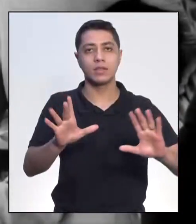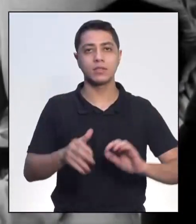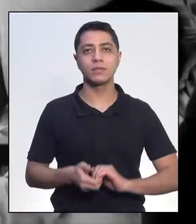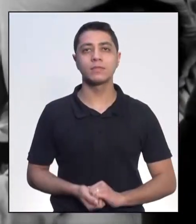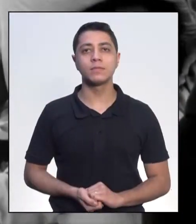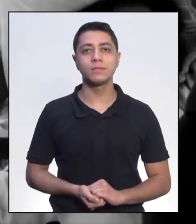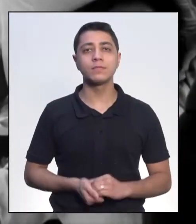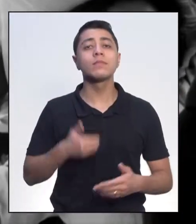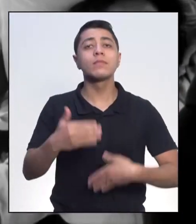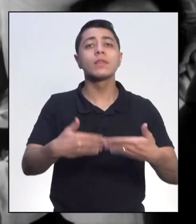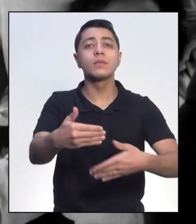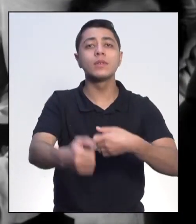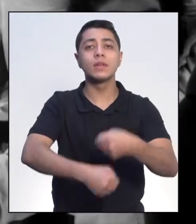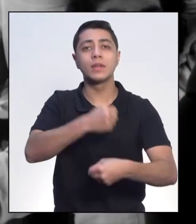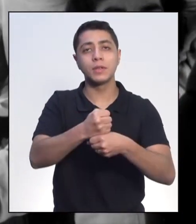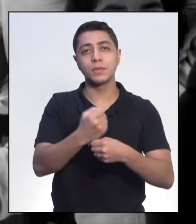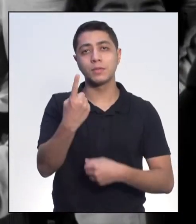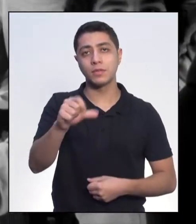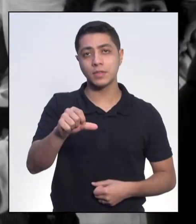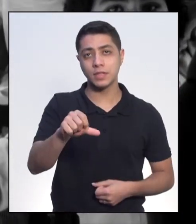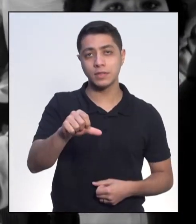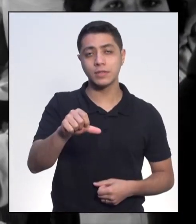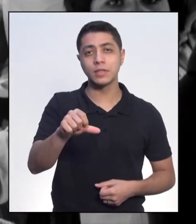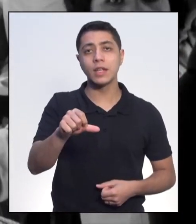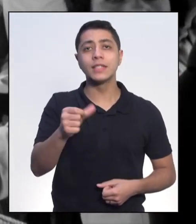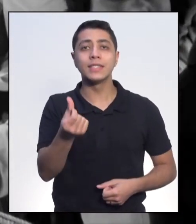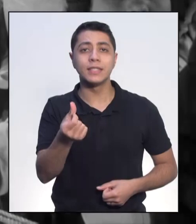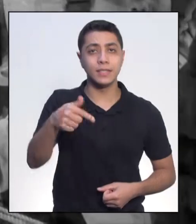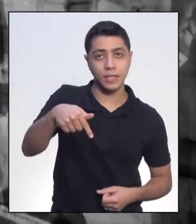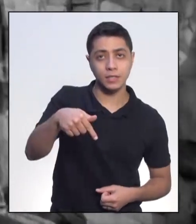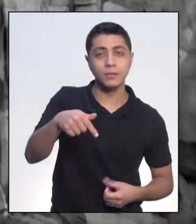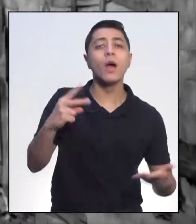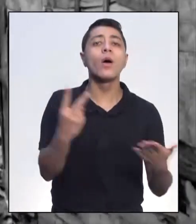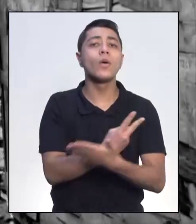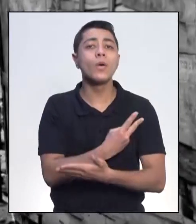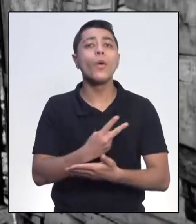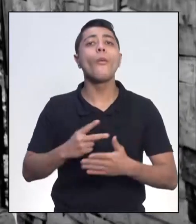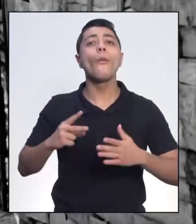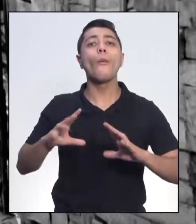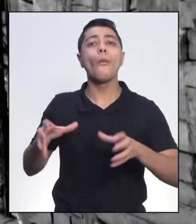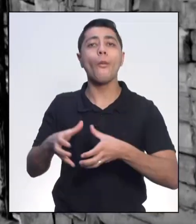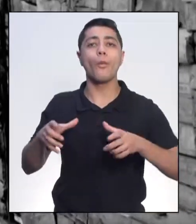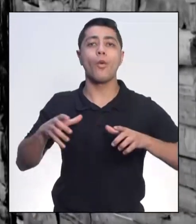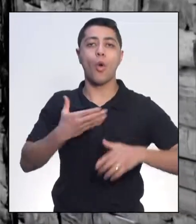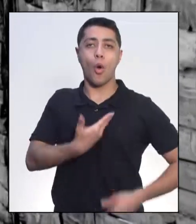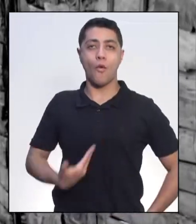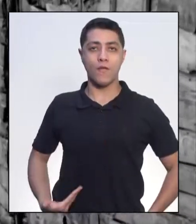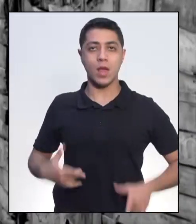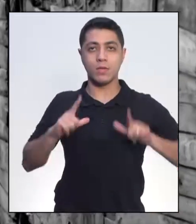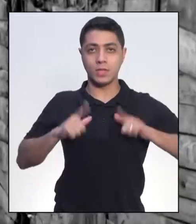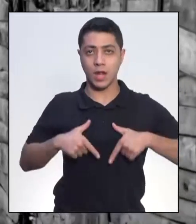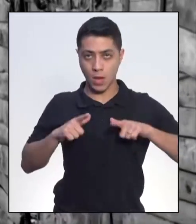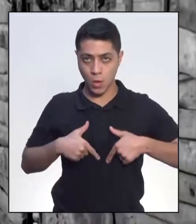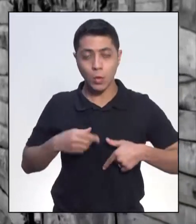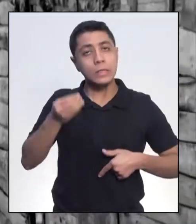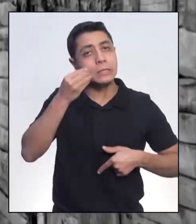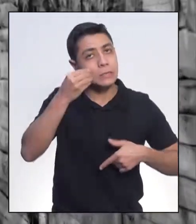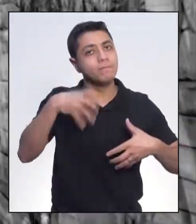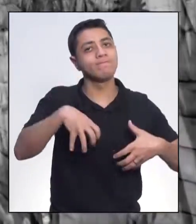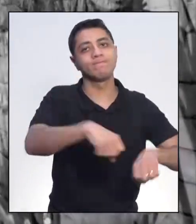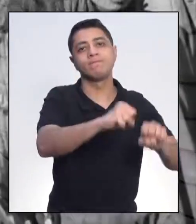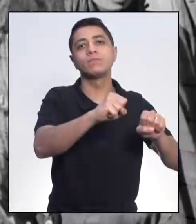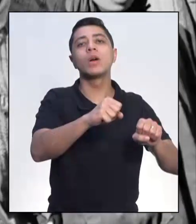Desde 1967, sucessivos governos israelenses estabeleceram assentamentos no território ocupado da